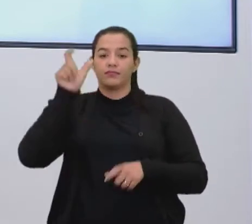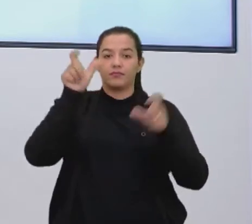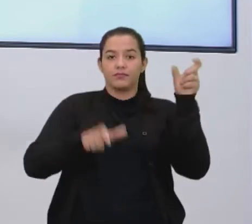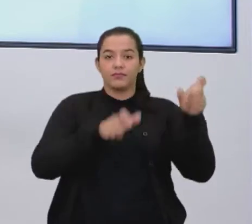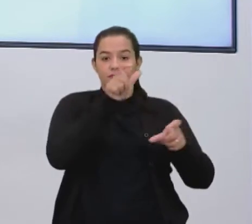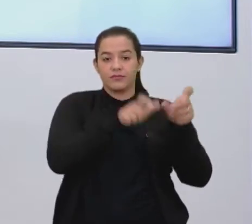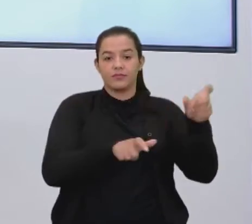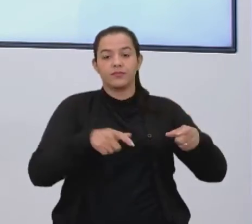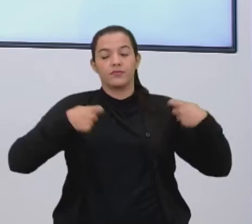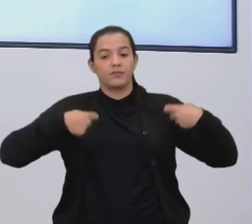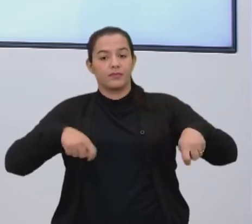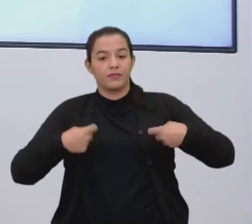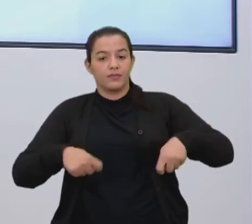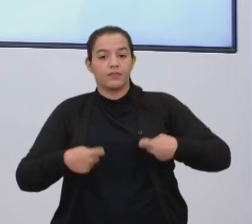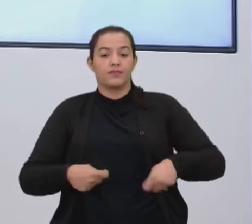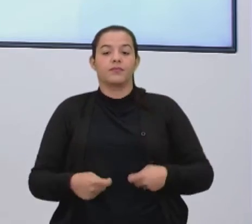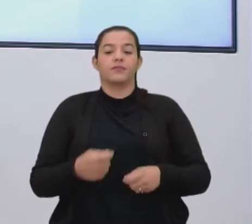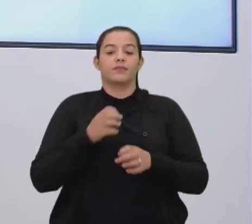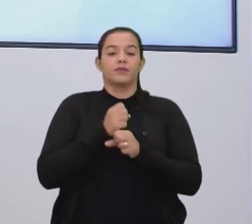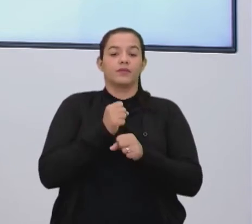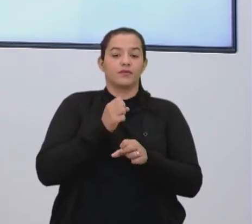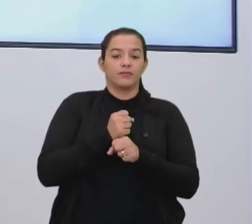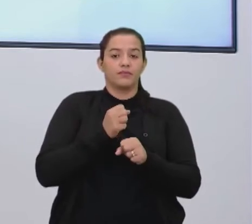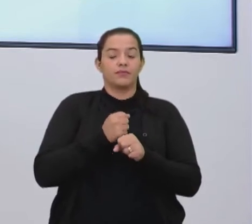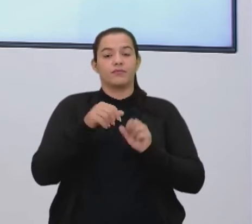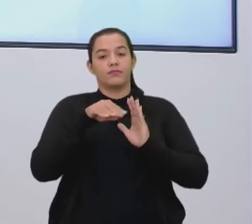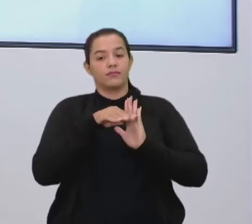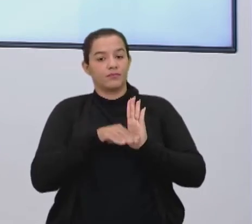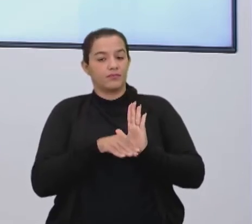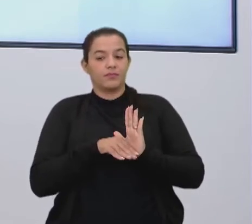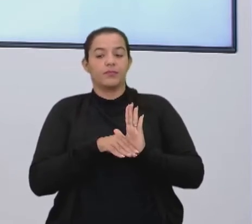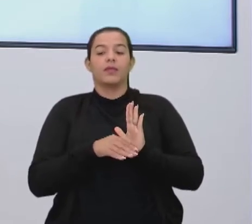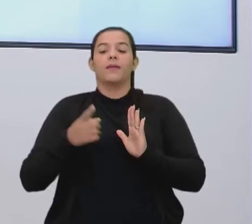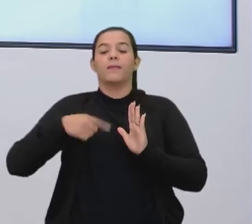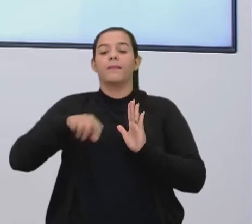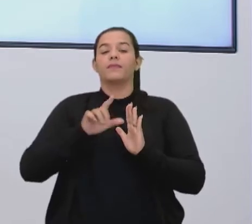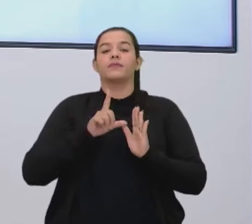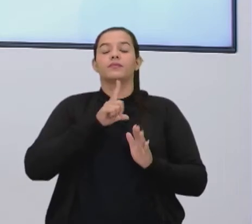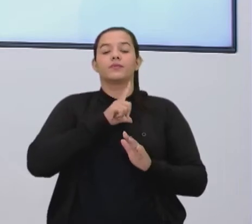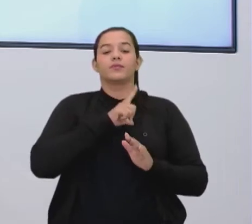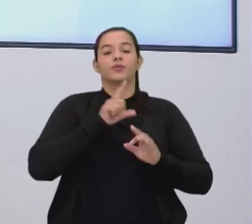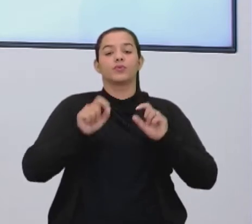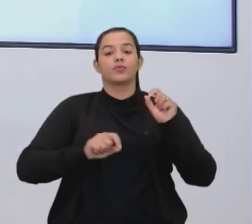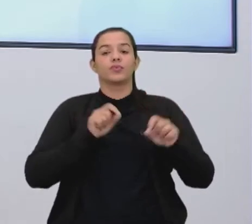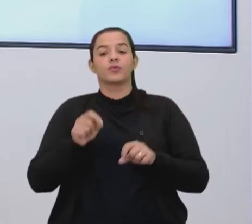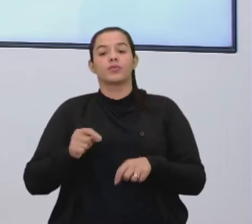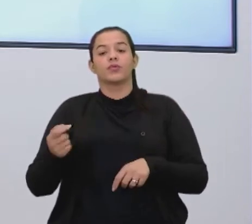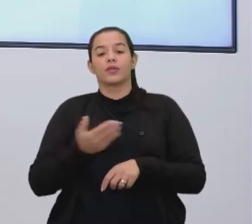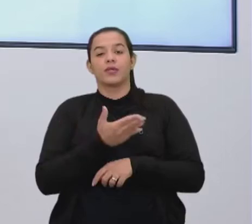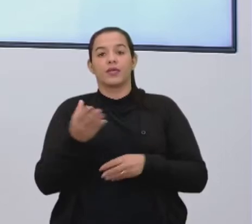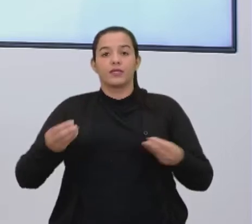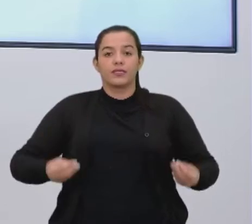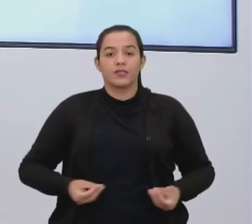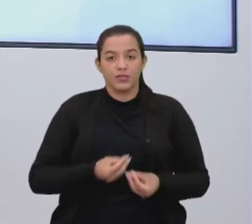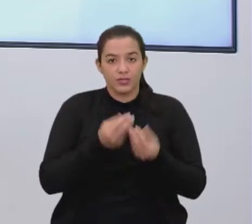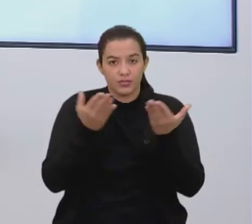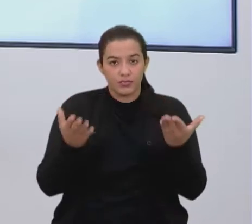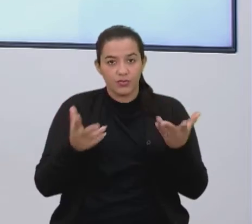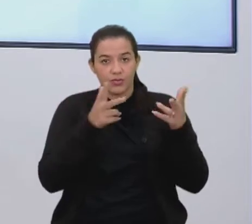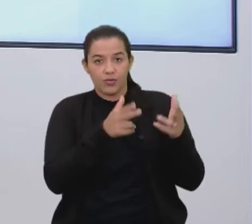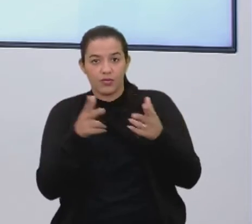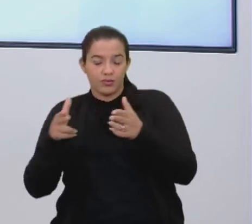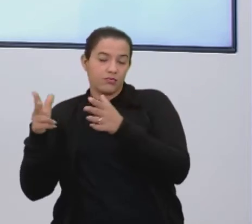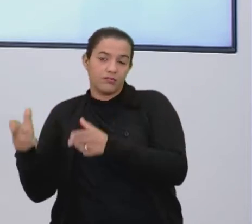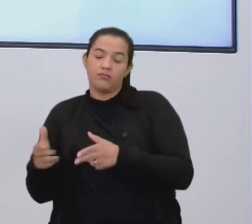é necessário, se a gente for fazer, tipo, cálculo. Mas a gente tem a questão de que isso não é bem distribuído.